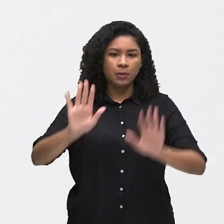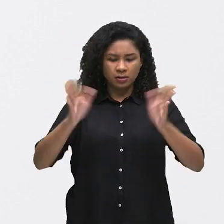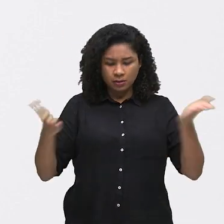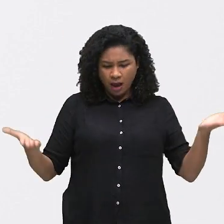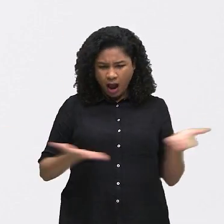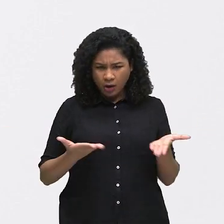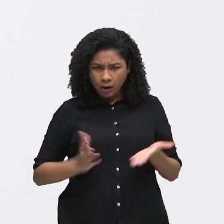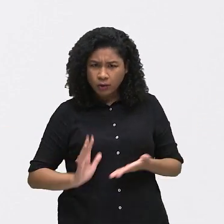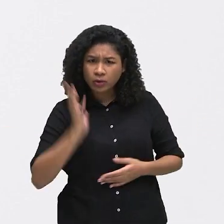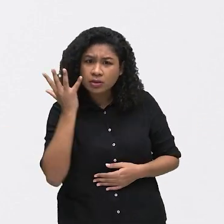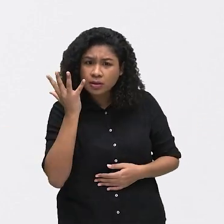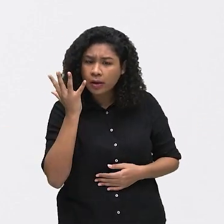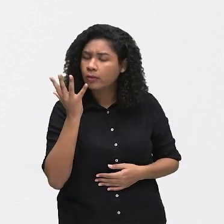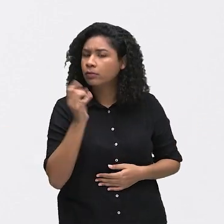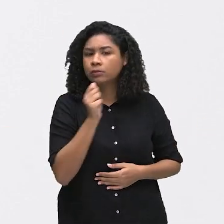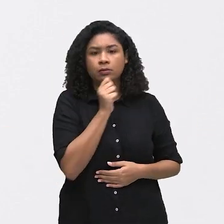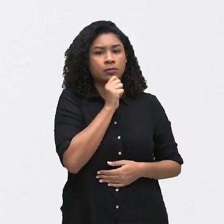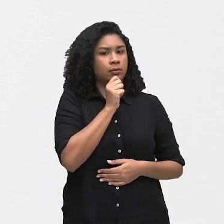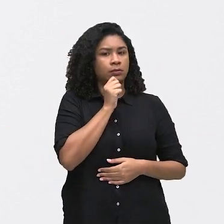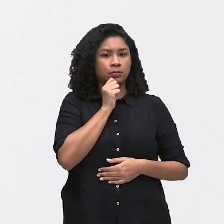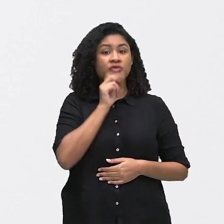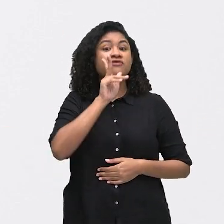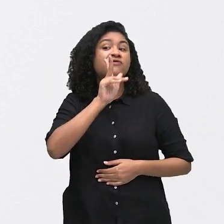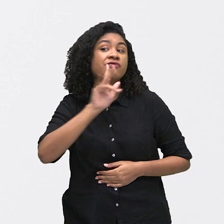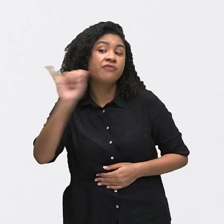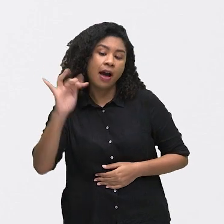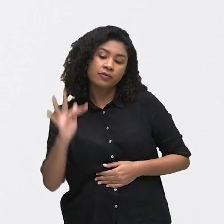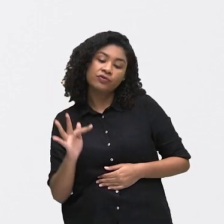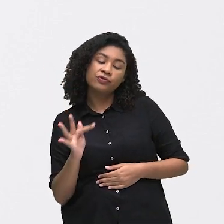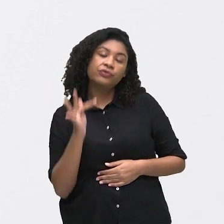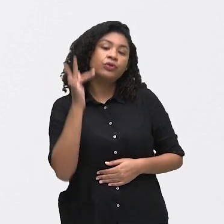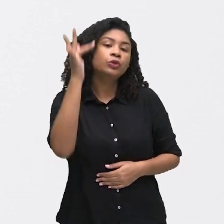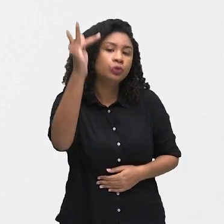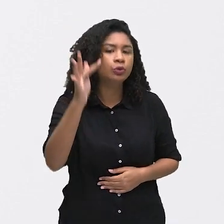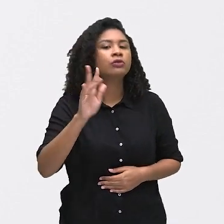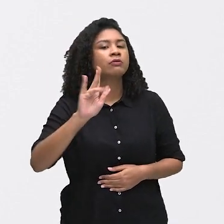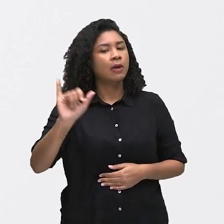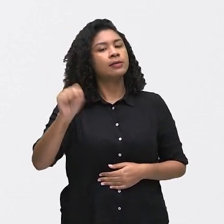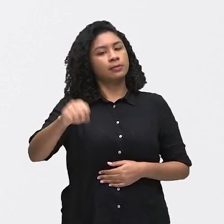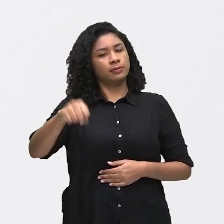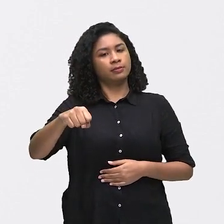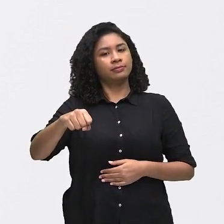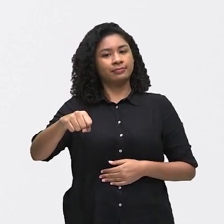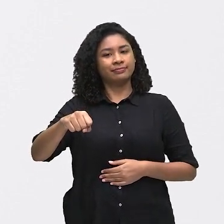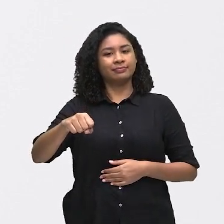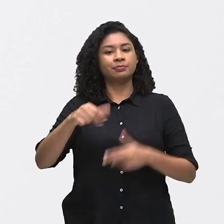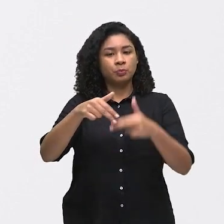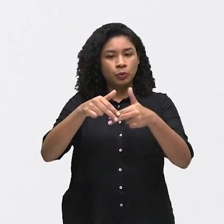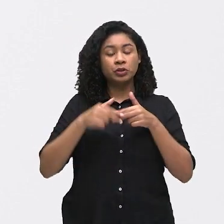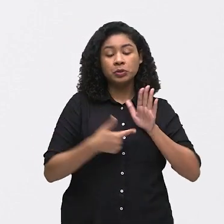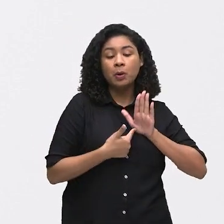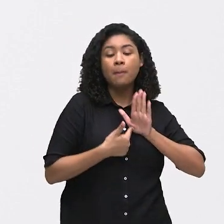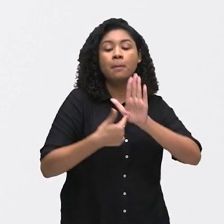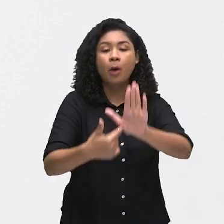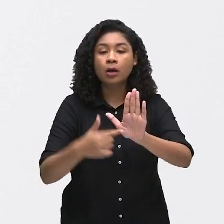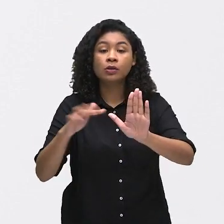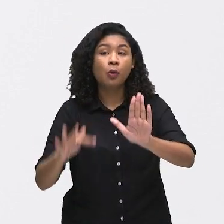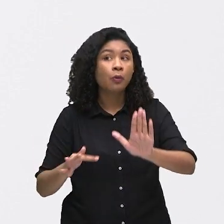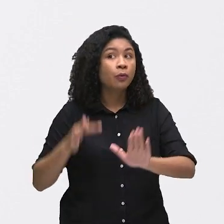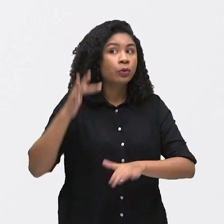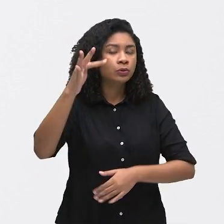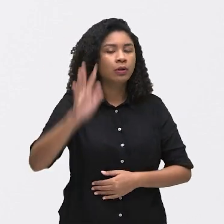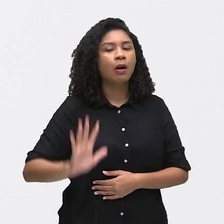ocorreu, ela ainda vai acontecer. Então, o futuro indica esta ação que vai acontecer